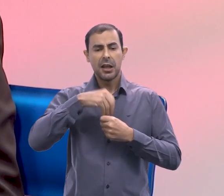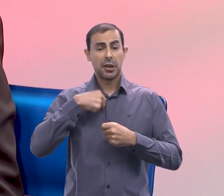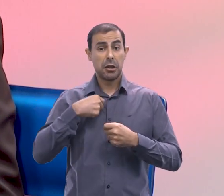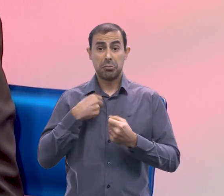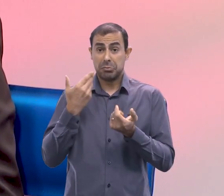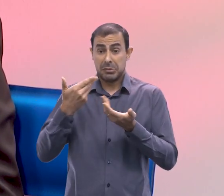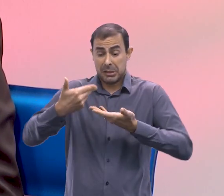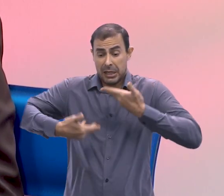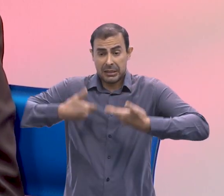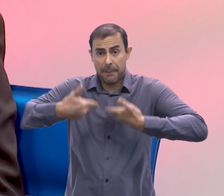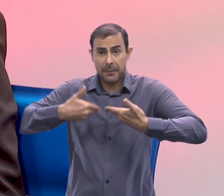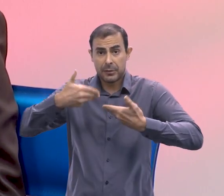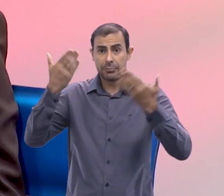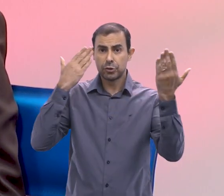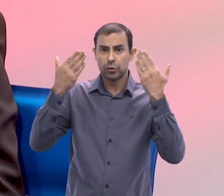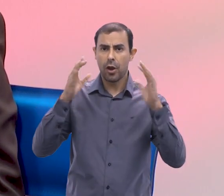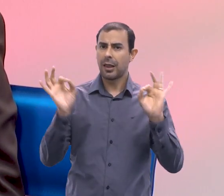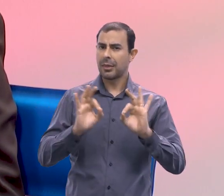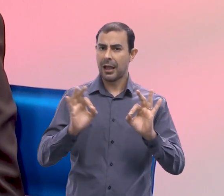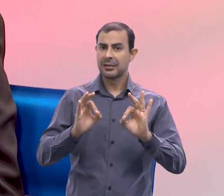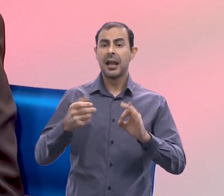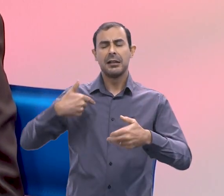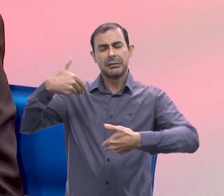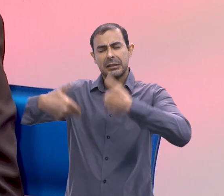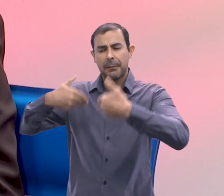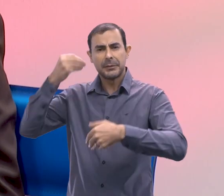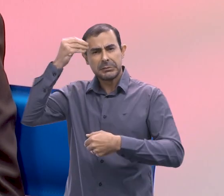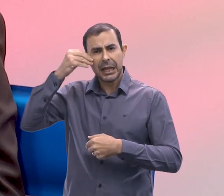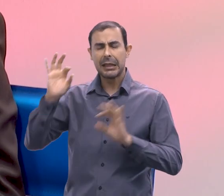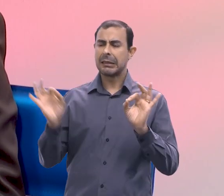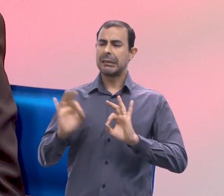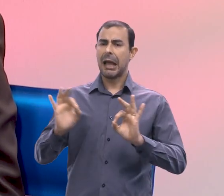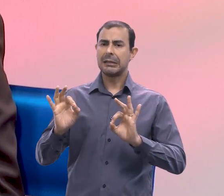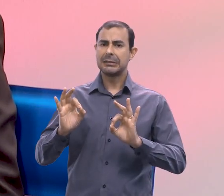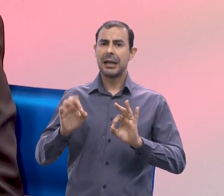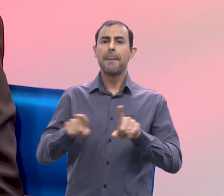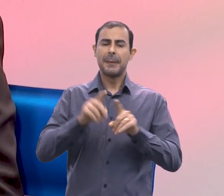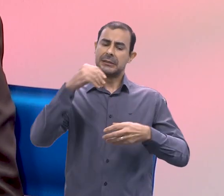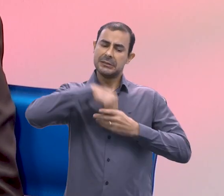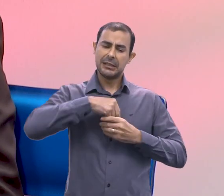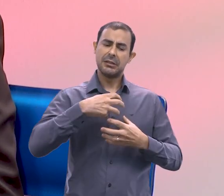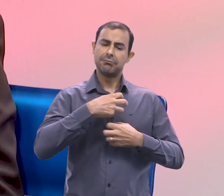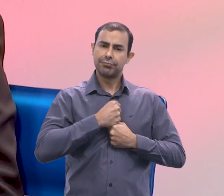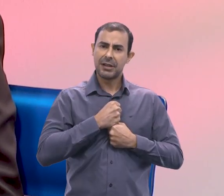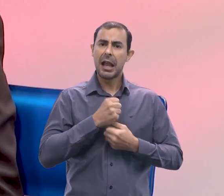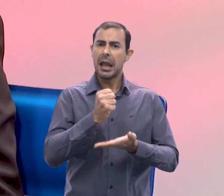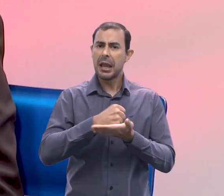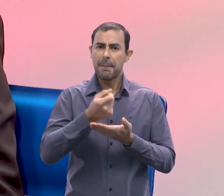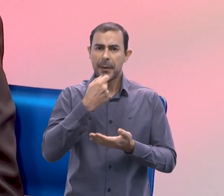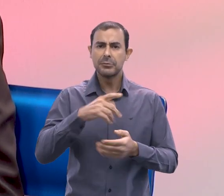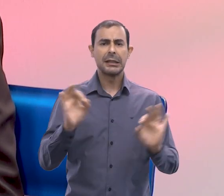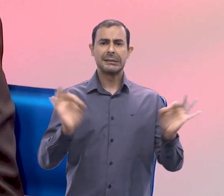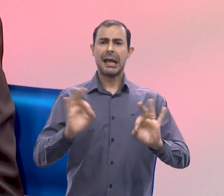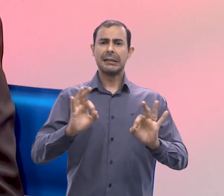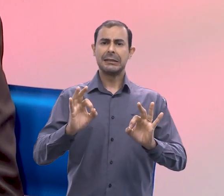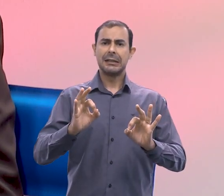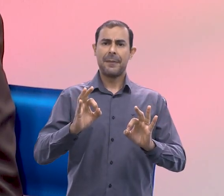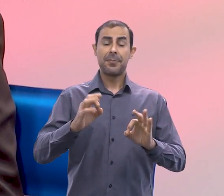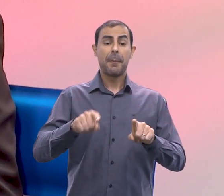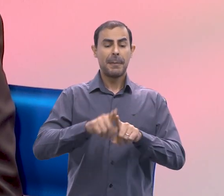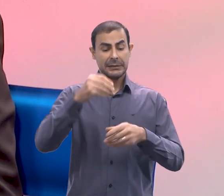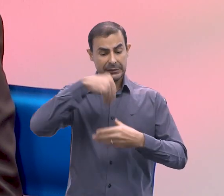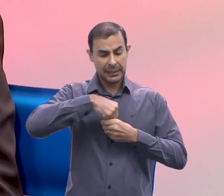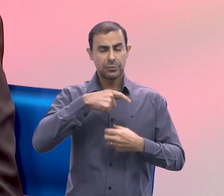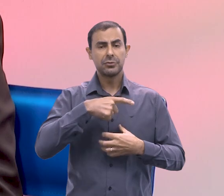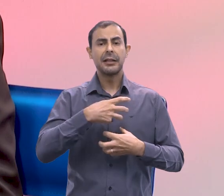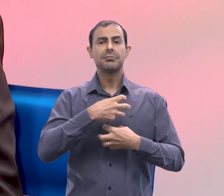fazendo tratamento com psicólogo, não estou fazendo tratamento com psiquiatra, não estou fazendo tratamento medicamentoso ou terapia química, e